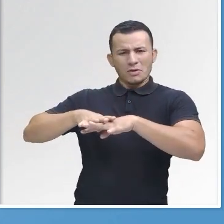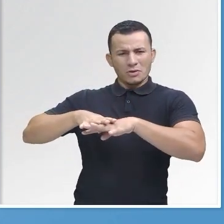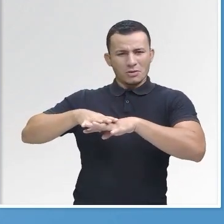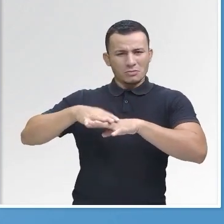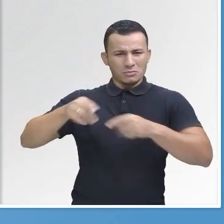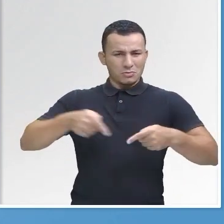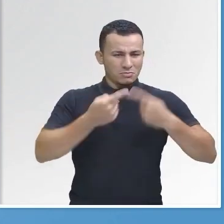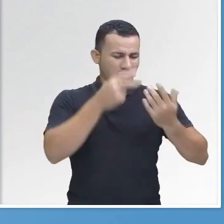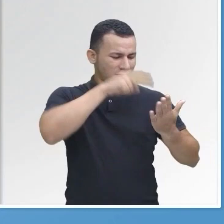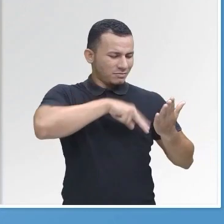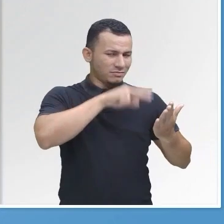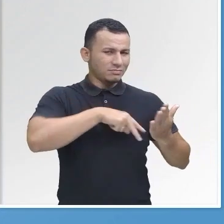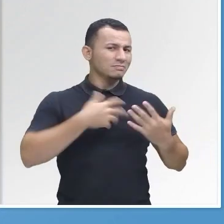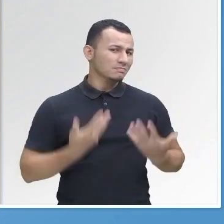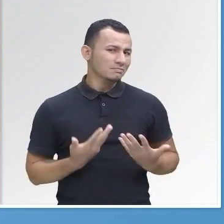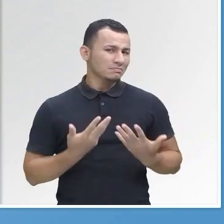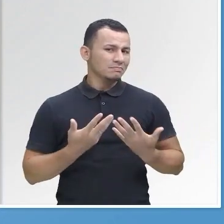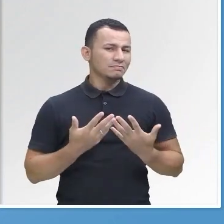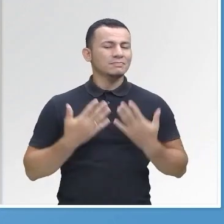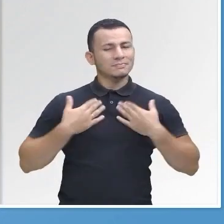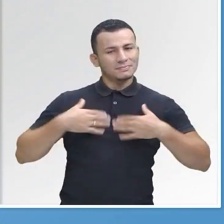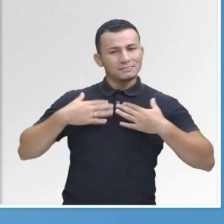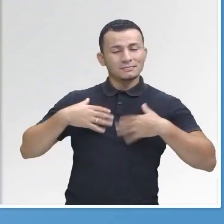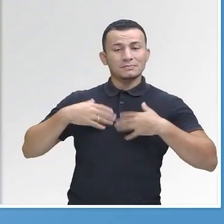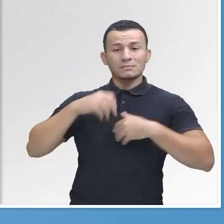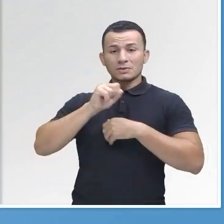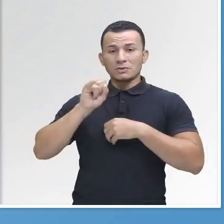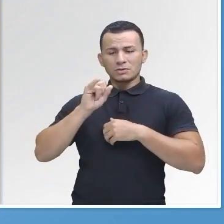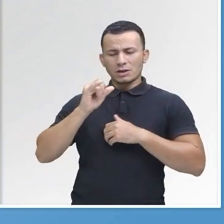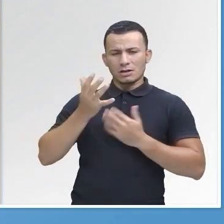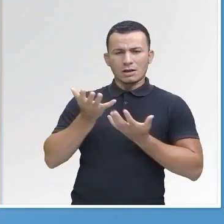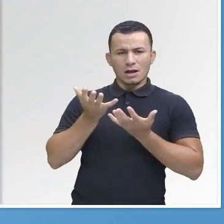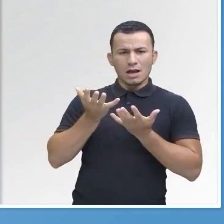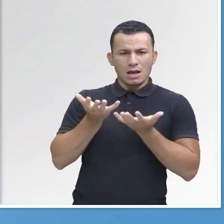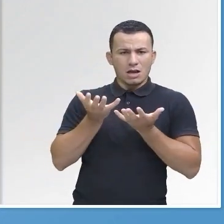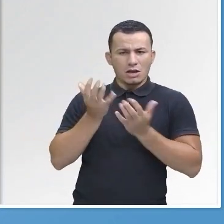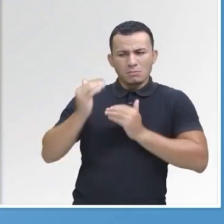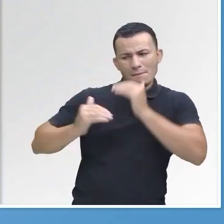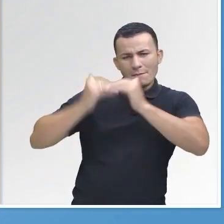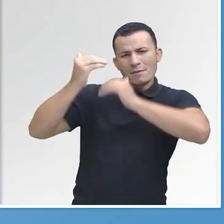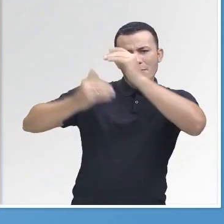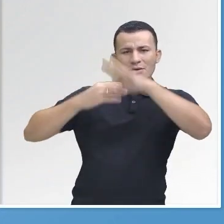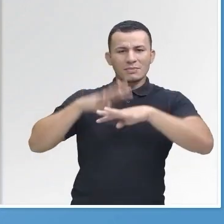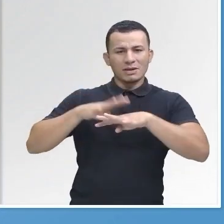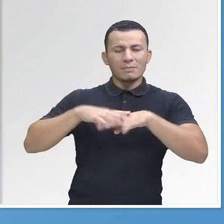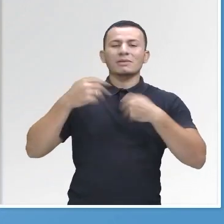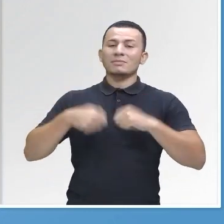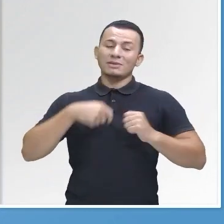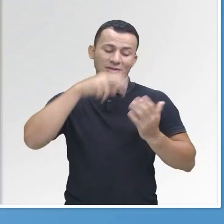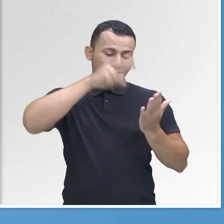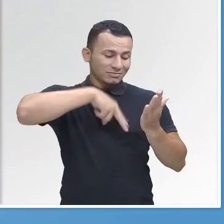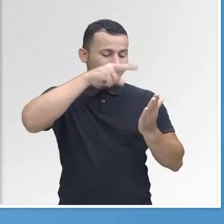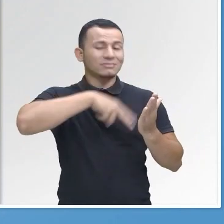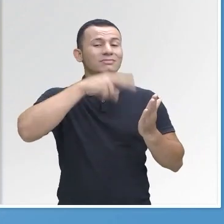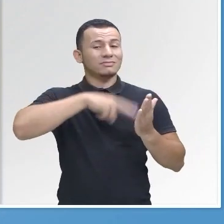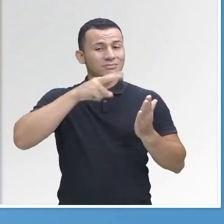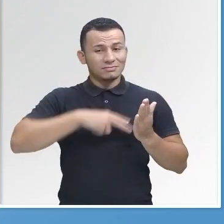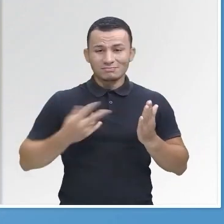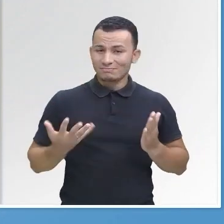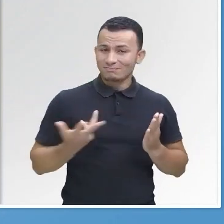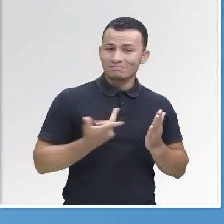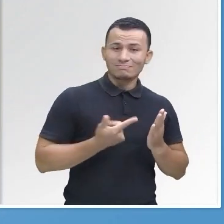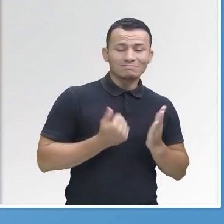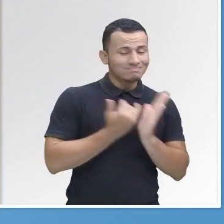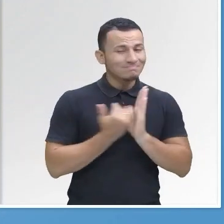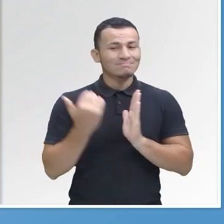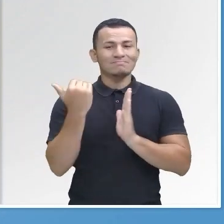atenção, cabeção. Só se melhora em matemática se você tiver uma boa habilidade de leitura. Tem que ler bastante